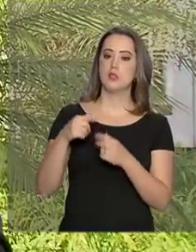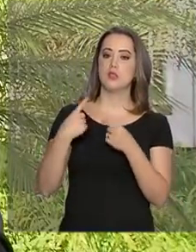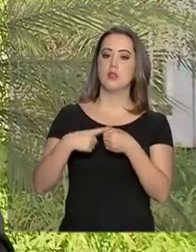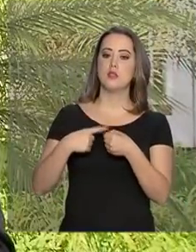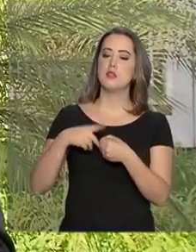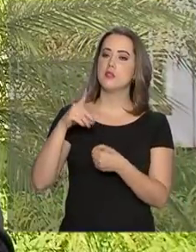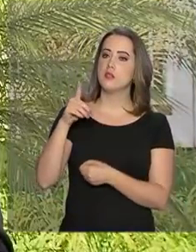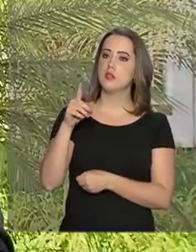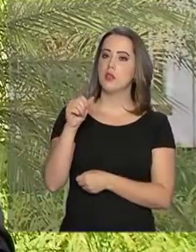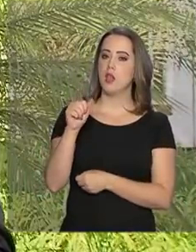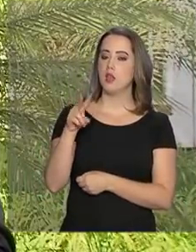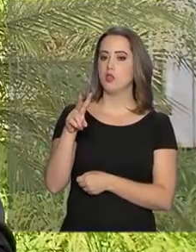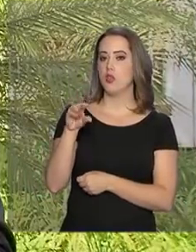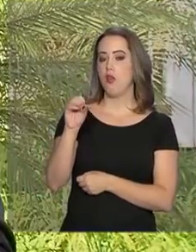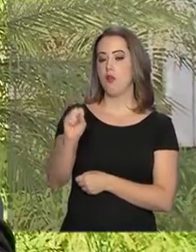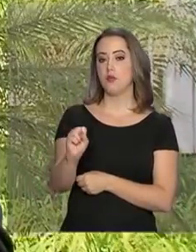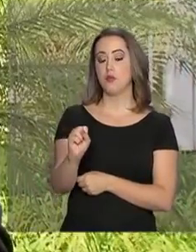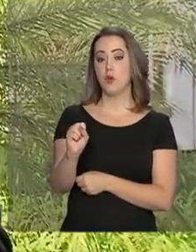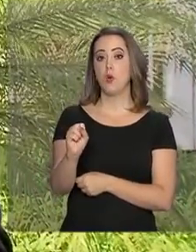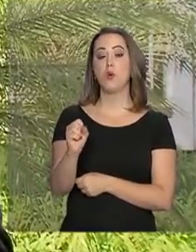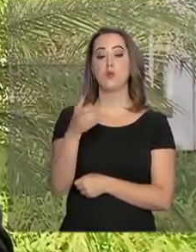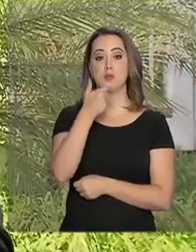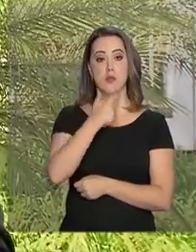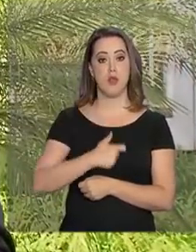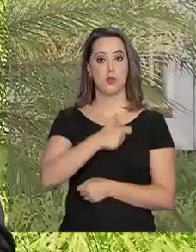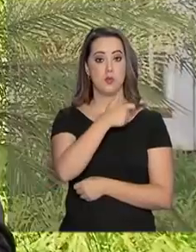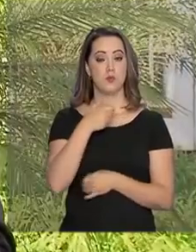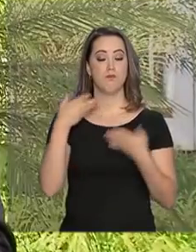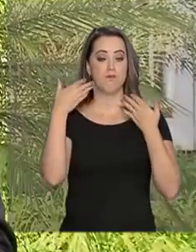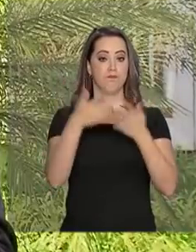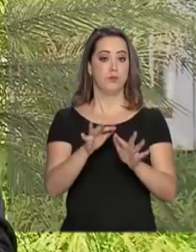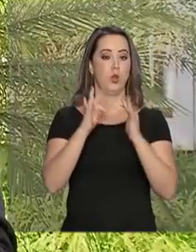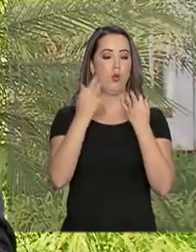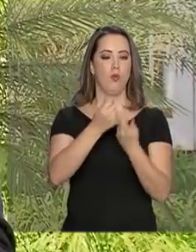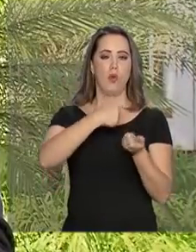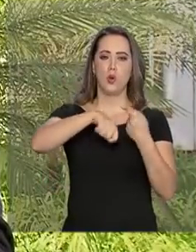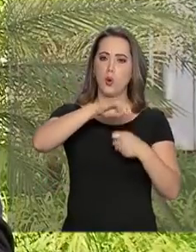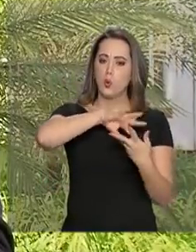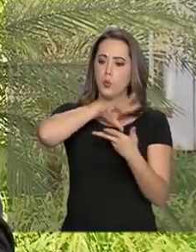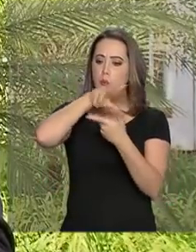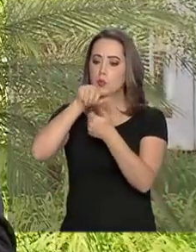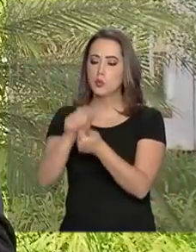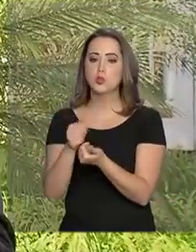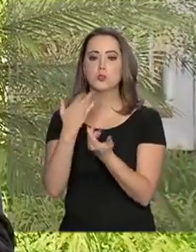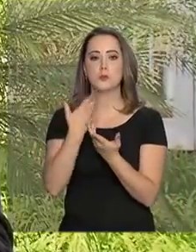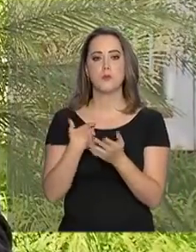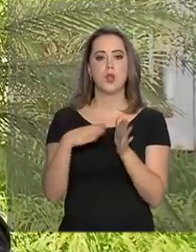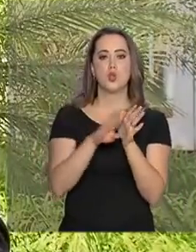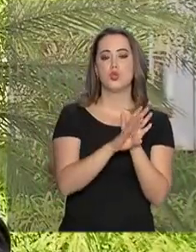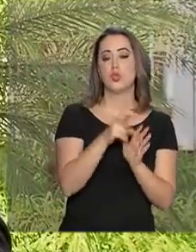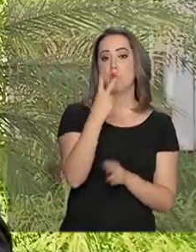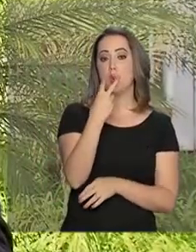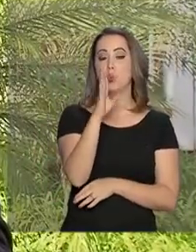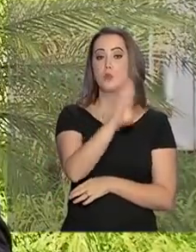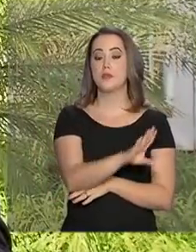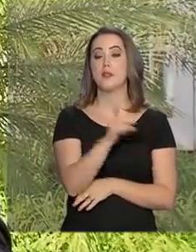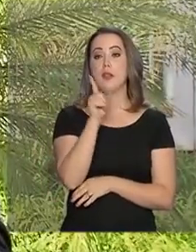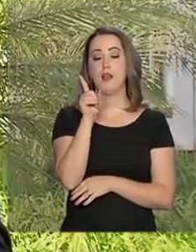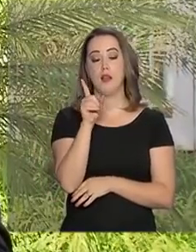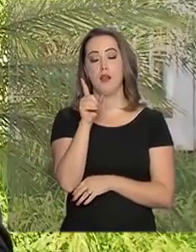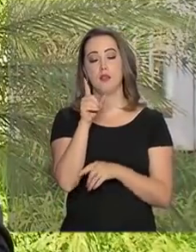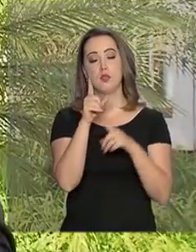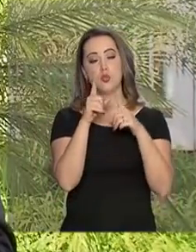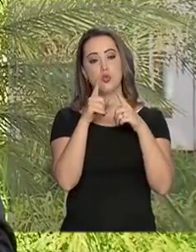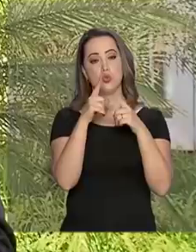na Suíça, onde participa do Fórum Econômico Mundial. O desembarque na Suíça foi às 14h, horário